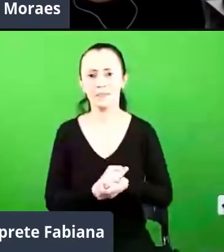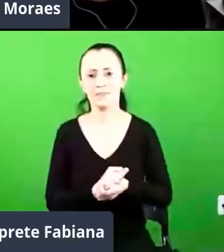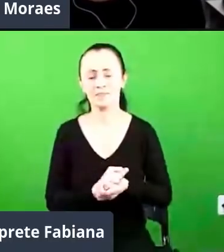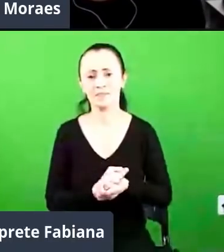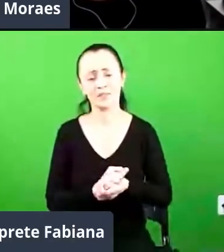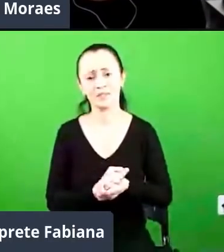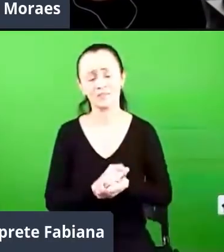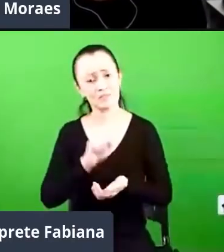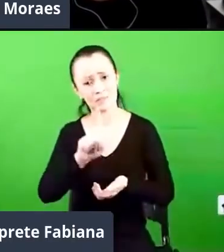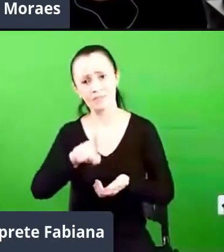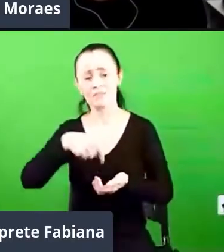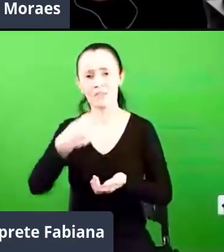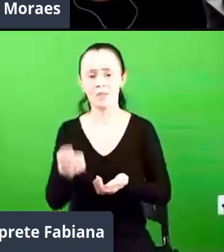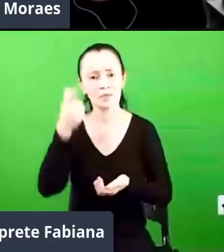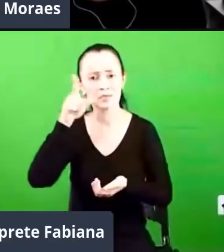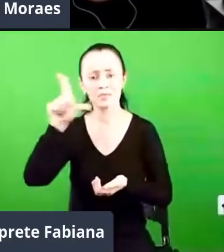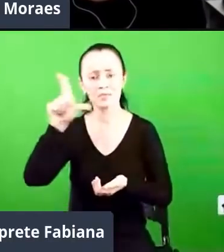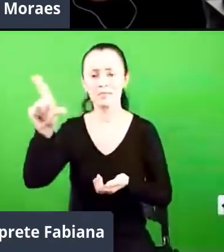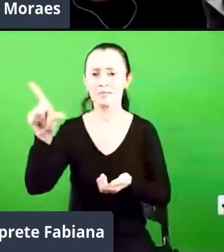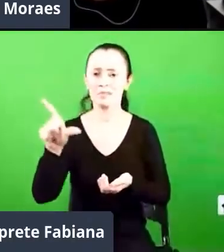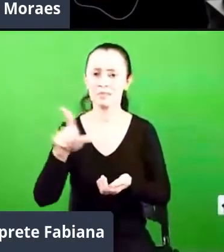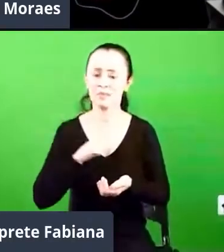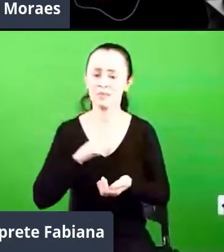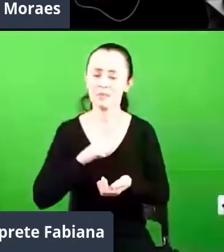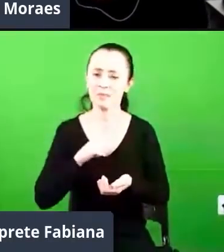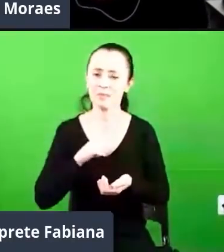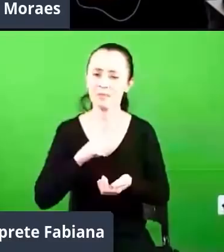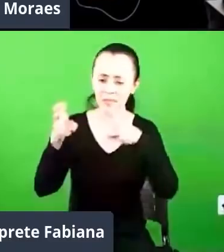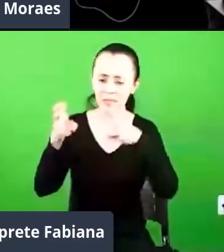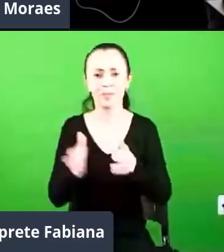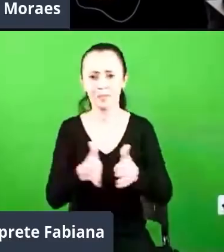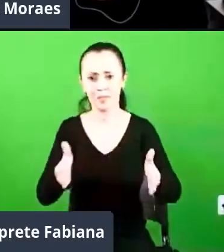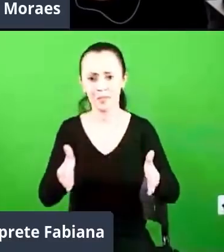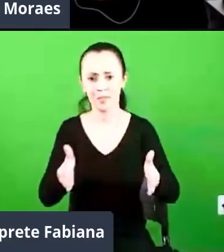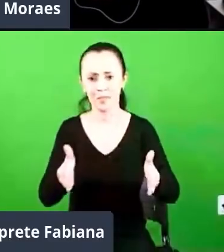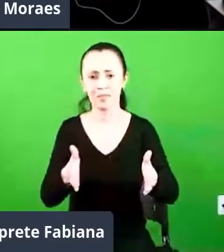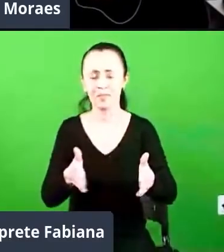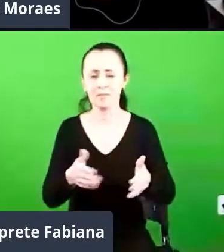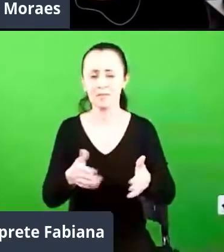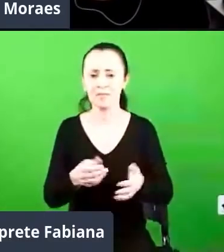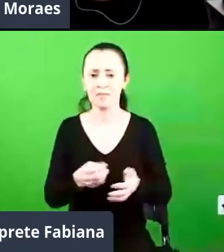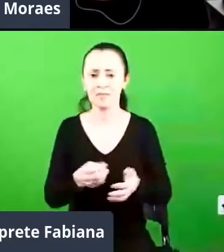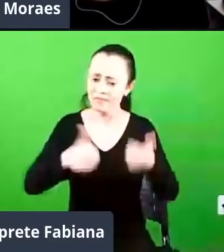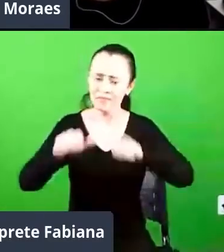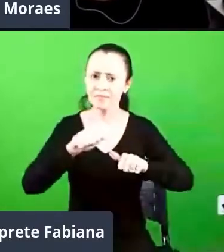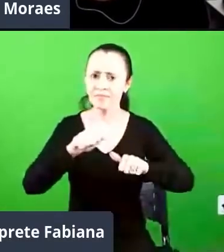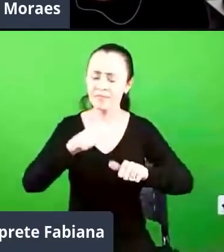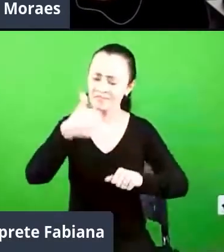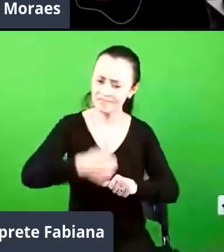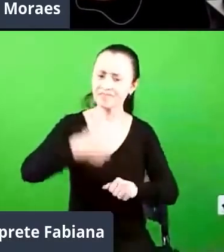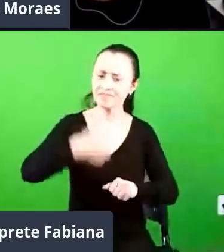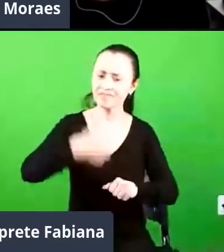gente consiga olhar para esse momento e fazer algumas avaliações positivas, né?